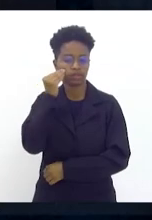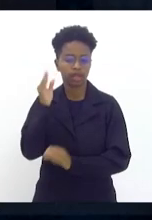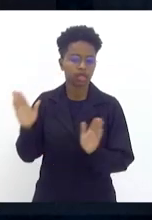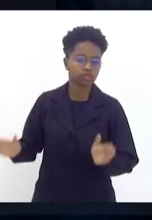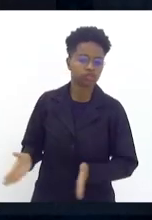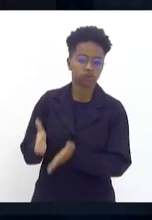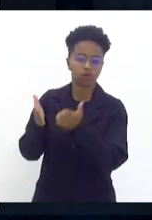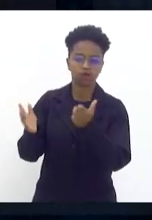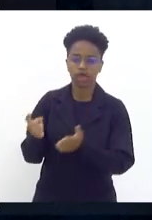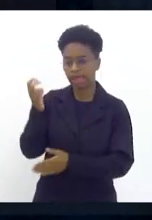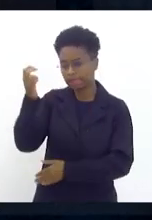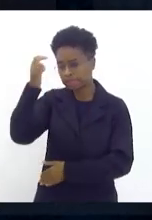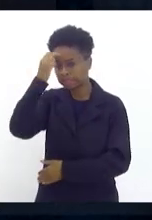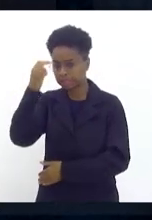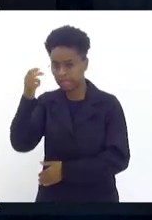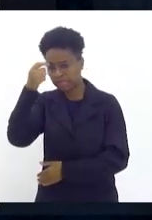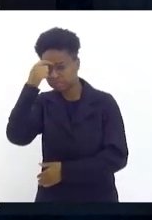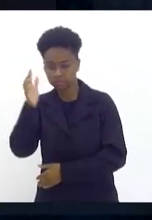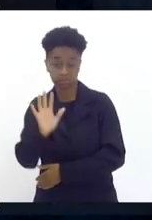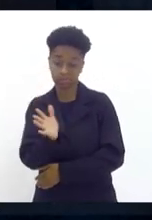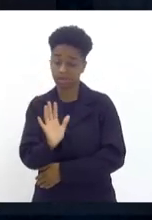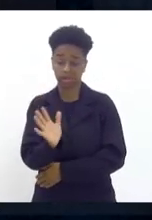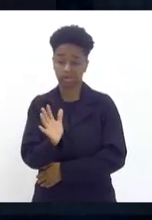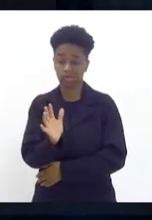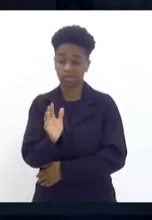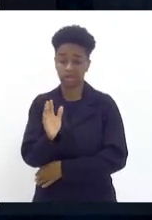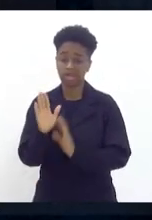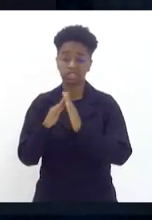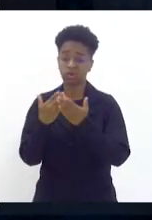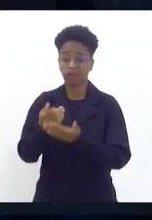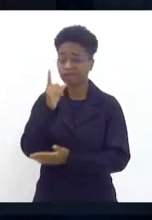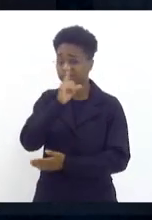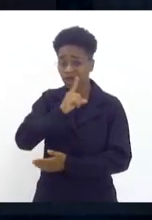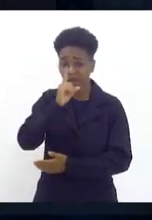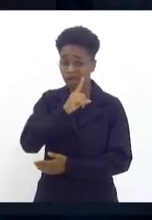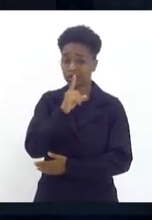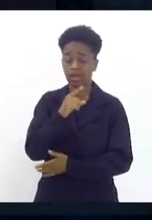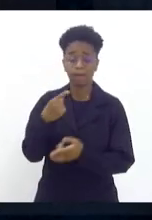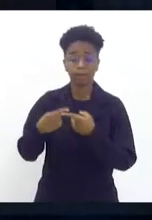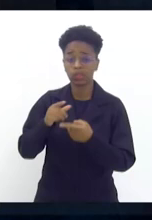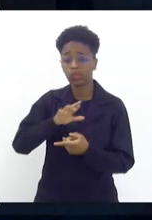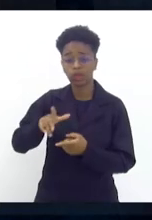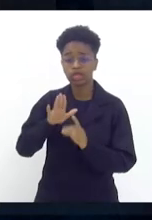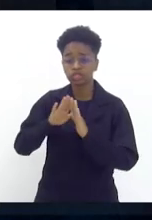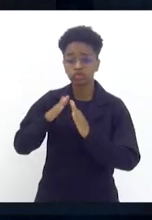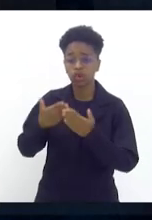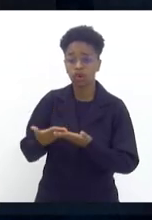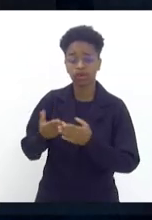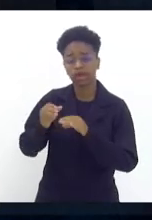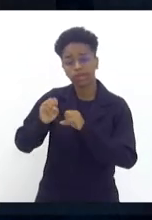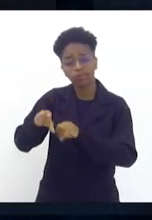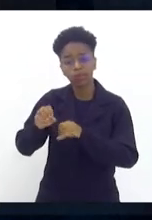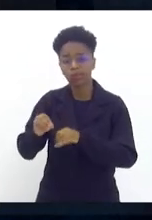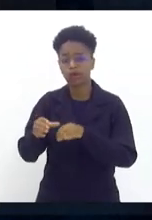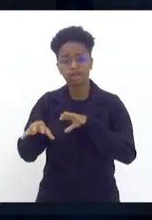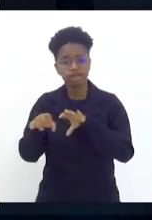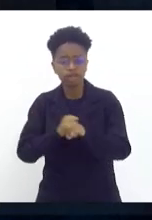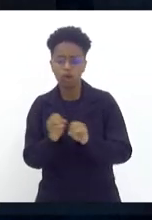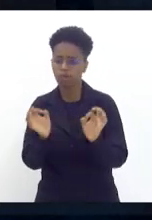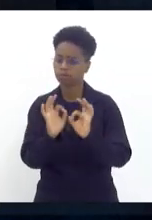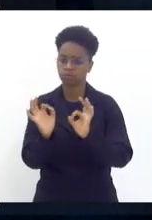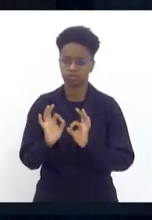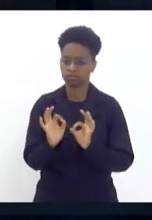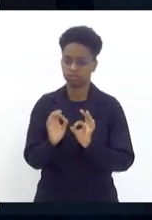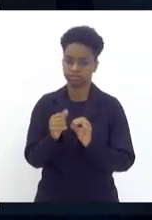a intelectualidade da criança. Não, isso é uma escola capenga. Isso não é uma escola que educa, isso não é uma escola que forma,